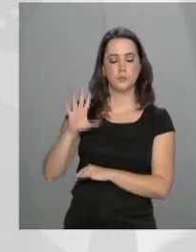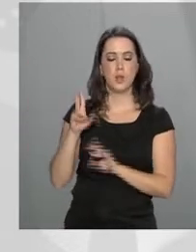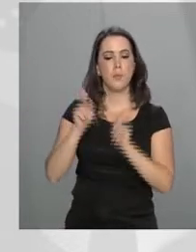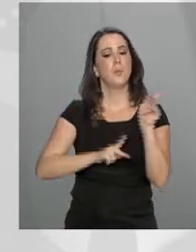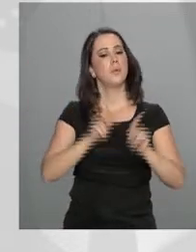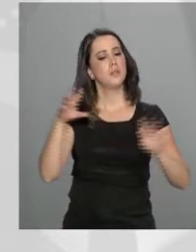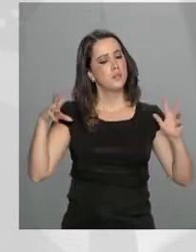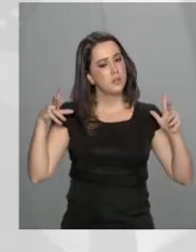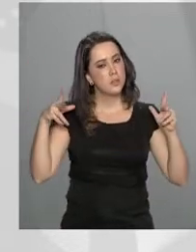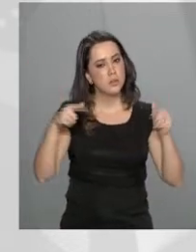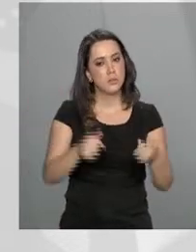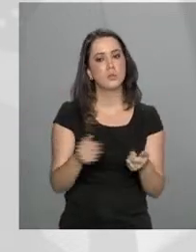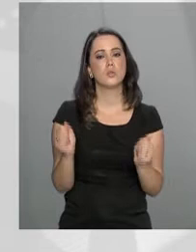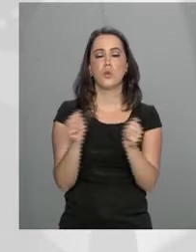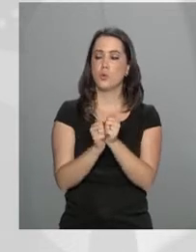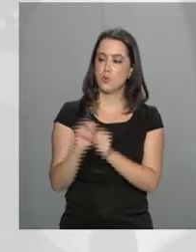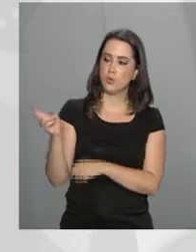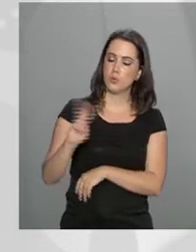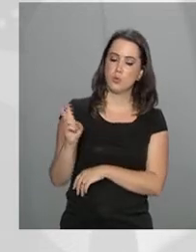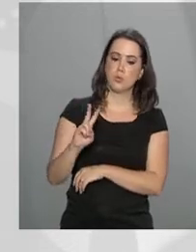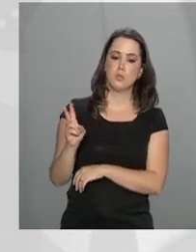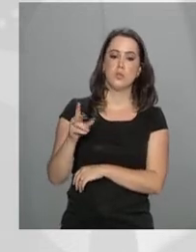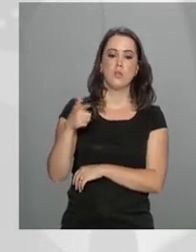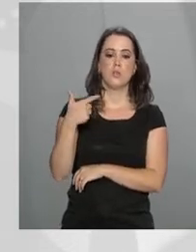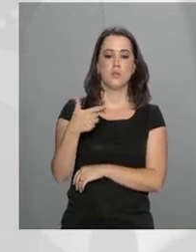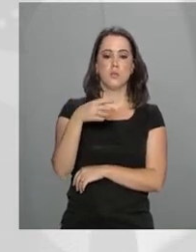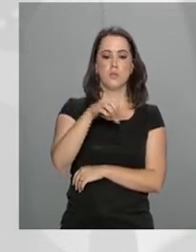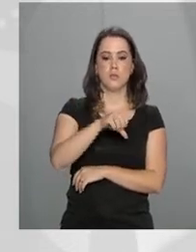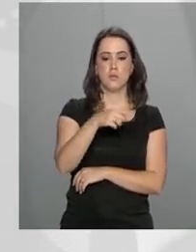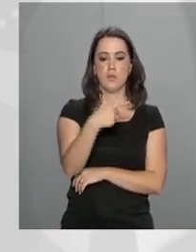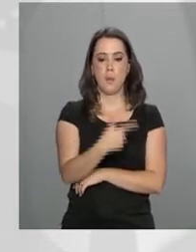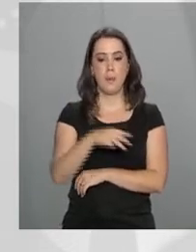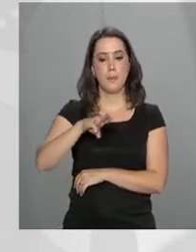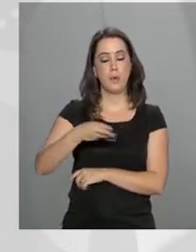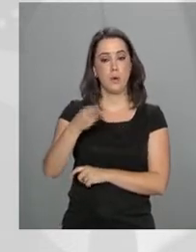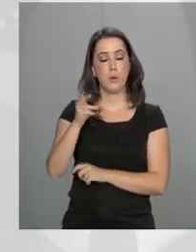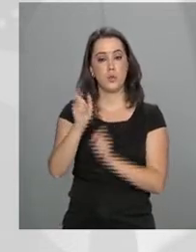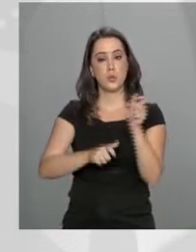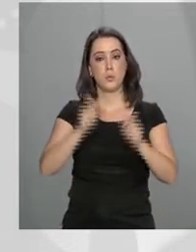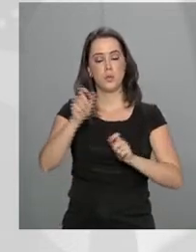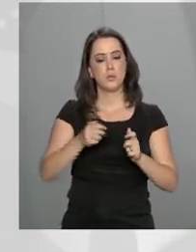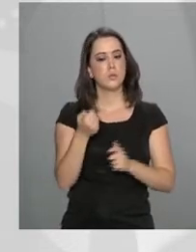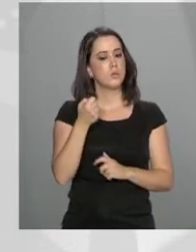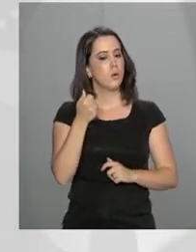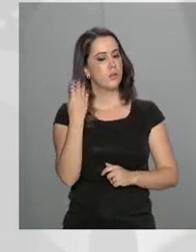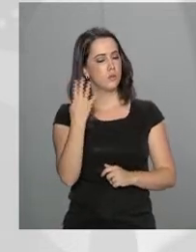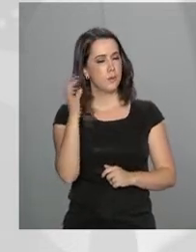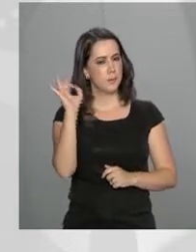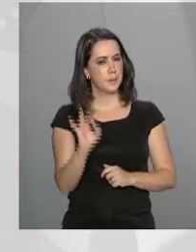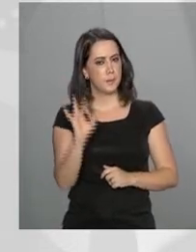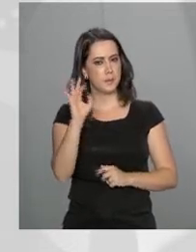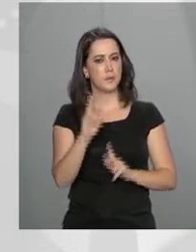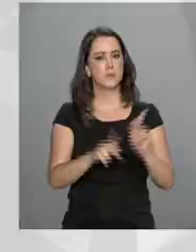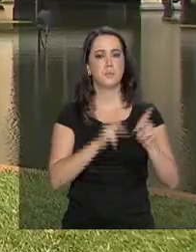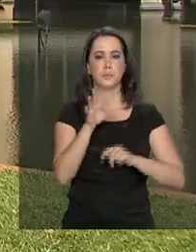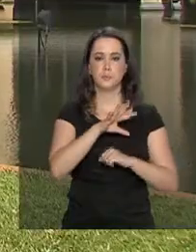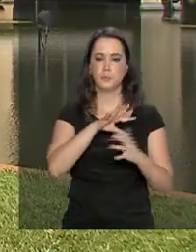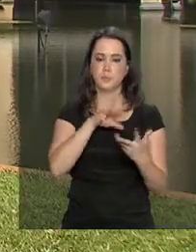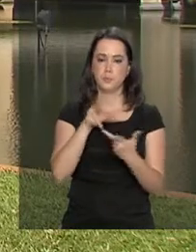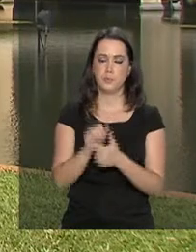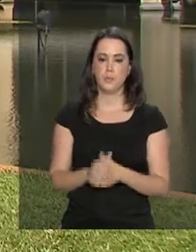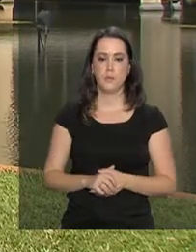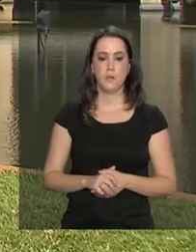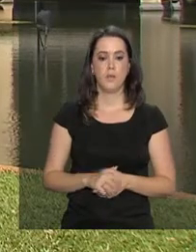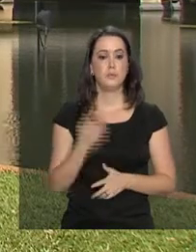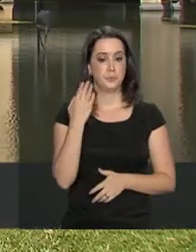incluindo a da venezuela é de 292 milhões de habitantes quase 4% da população mundial segundo